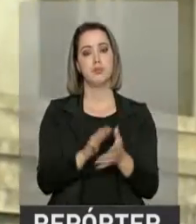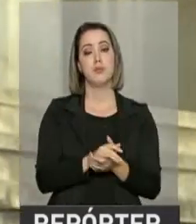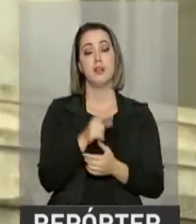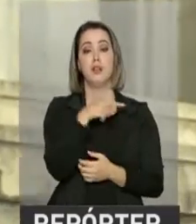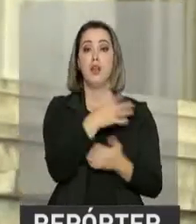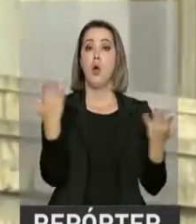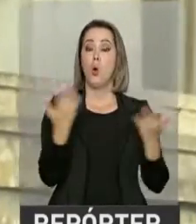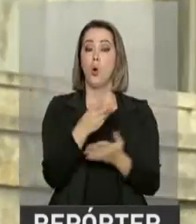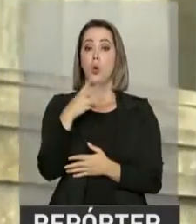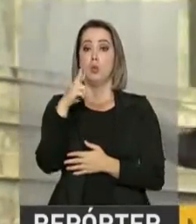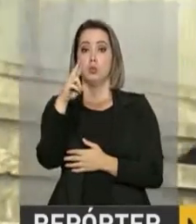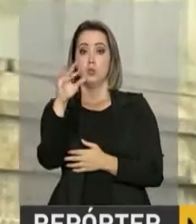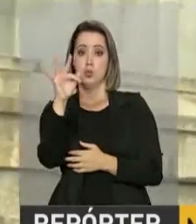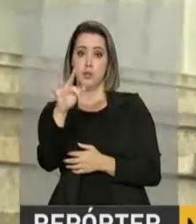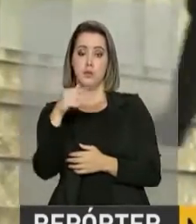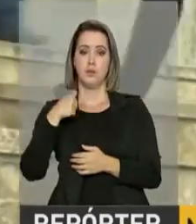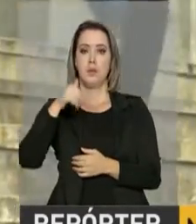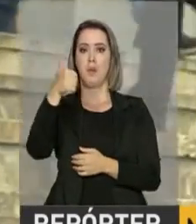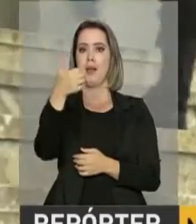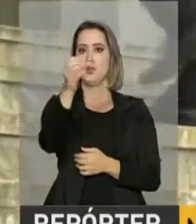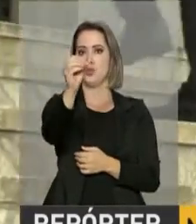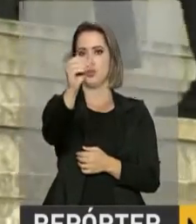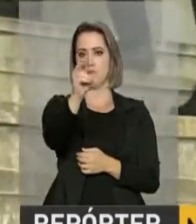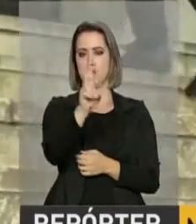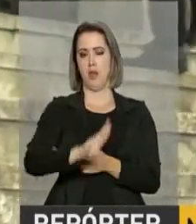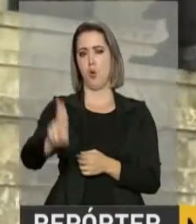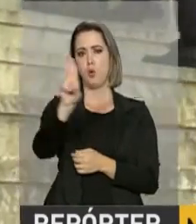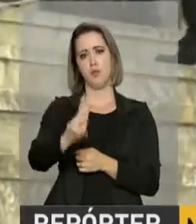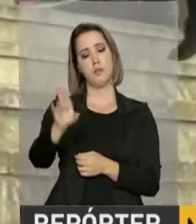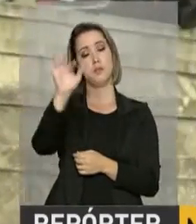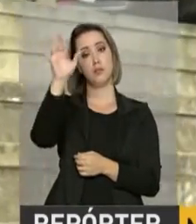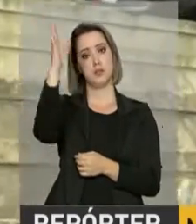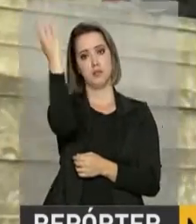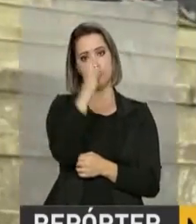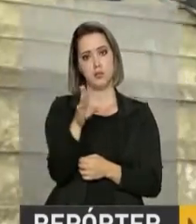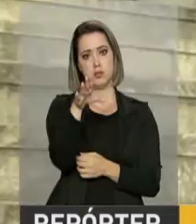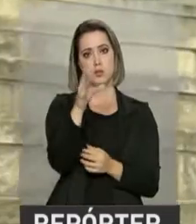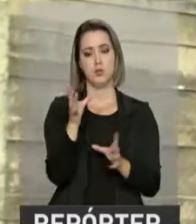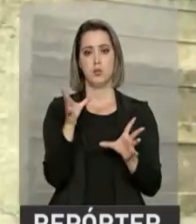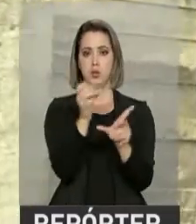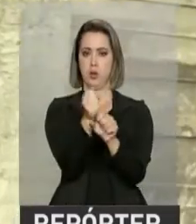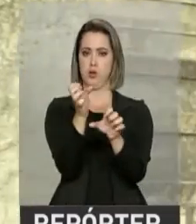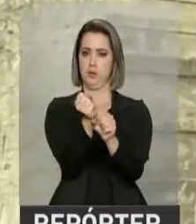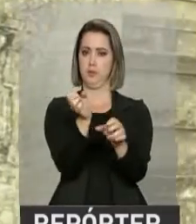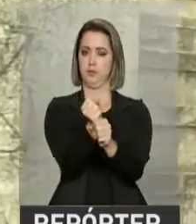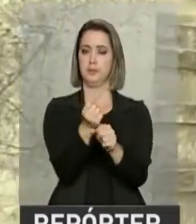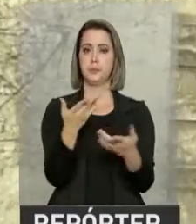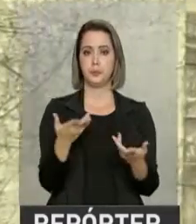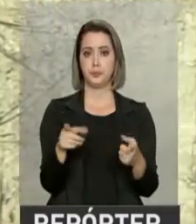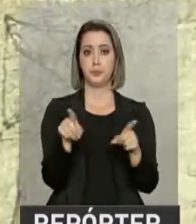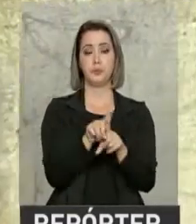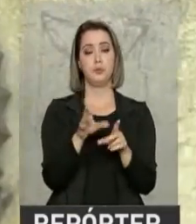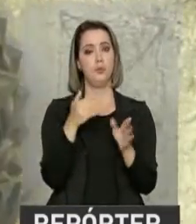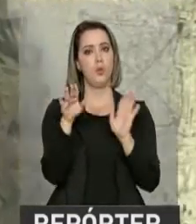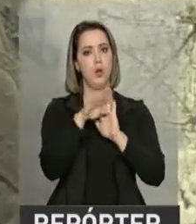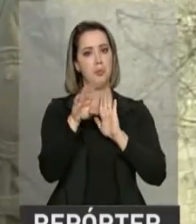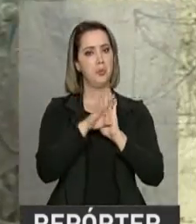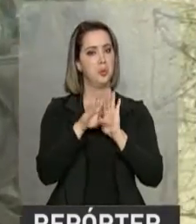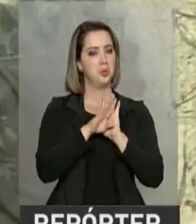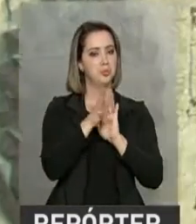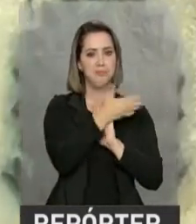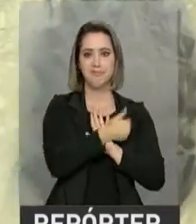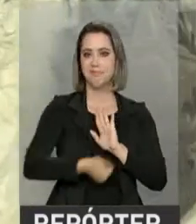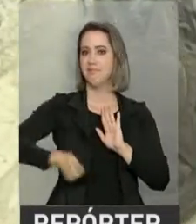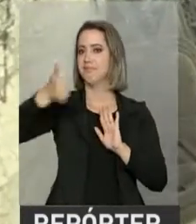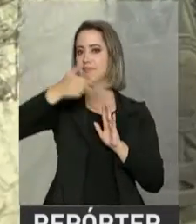Federal conta com apoio de mais de 100 universidades brasileiras na área de ciências contábeis. O projeto foi tão bem